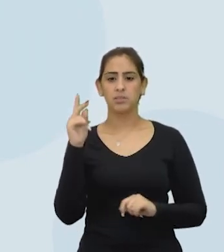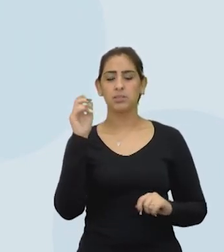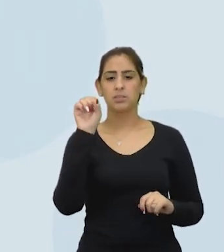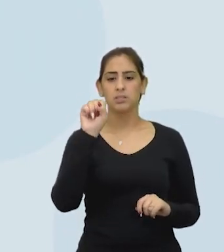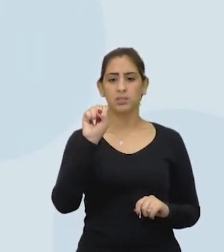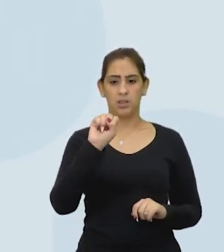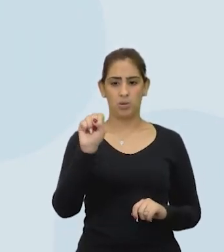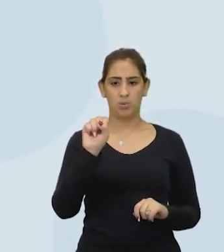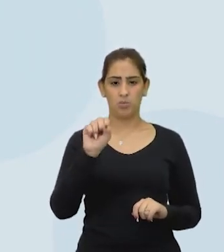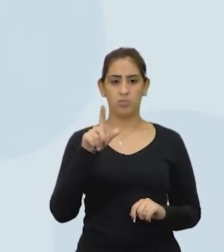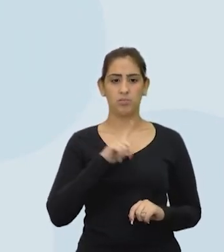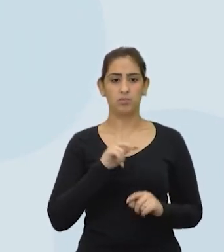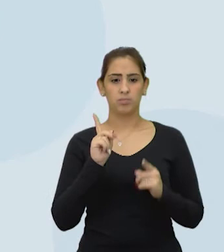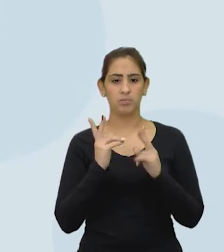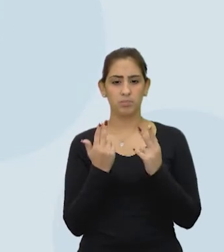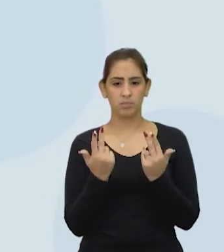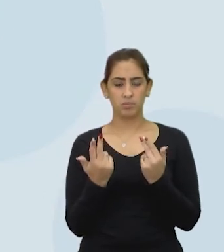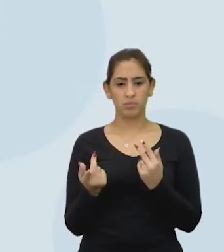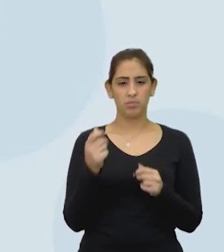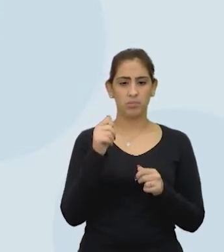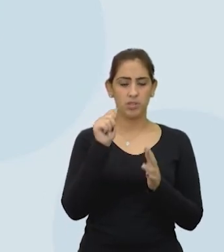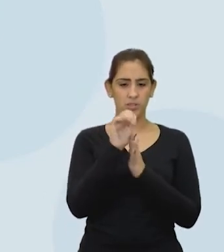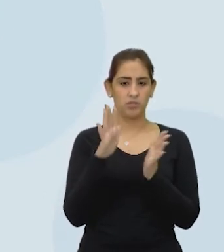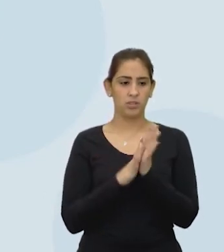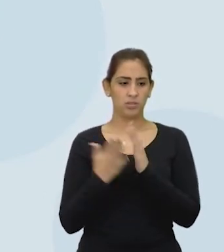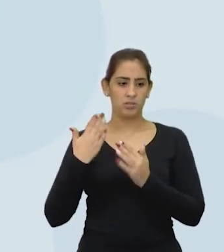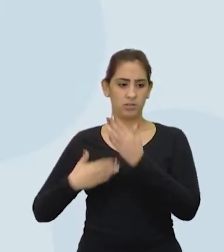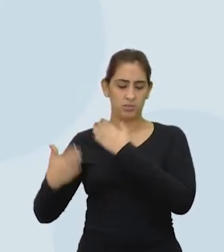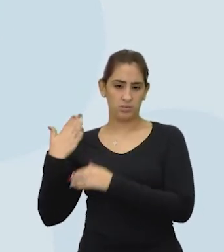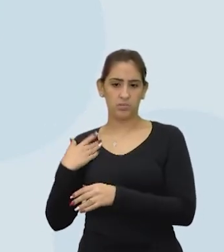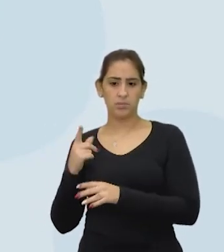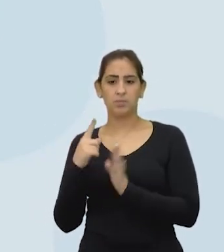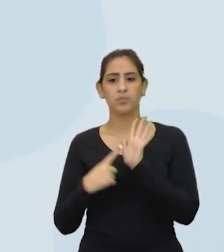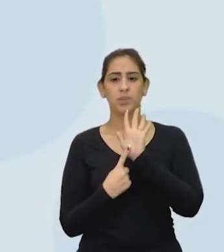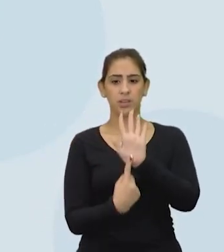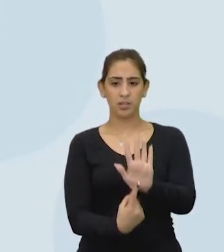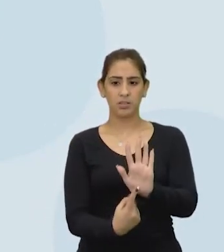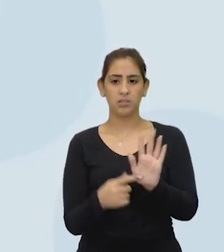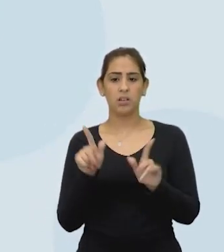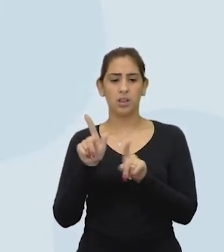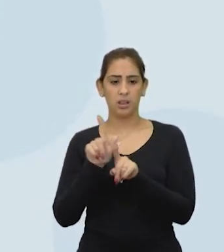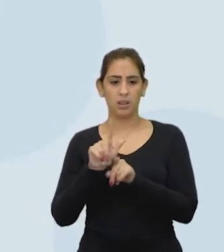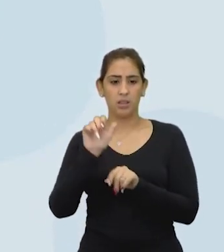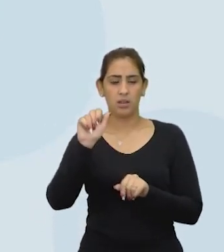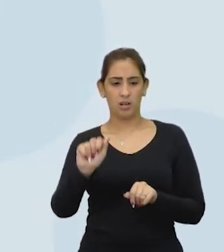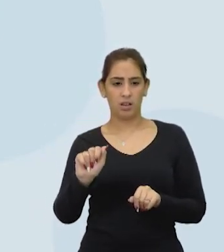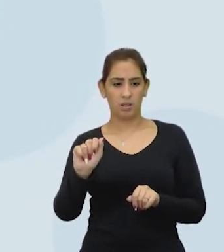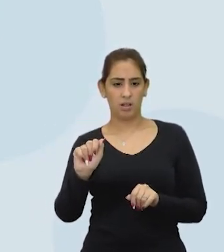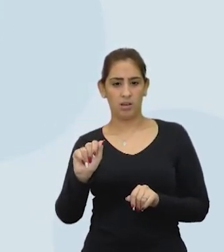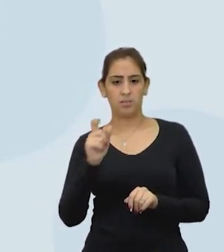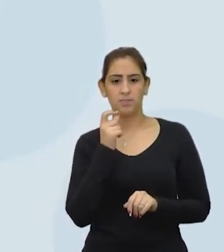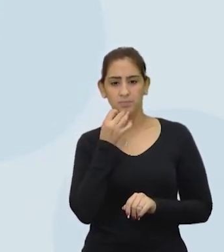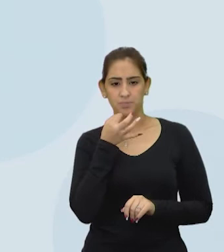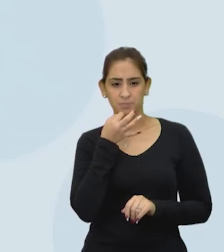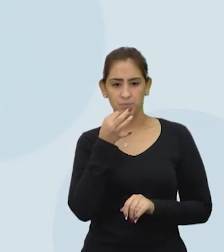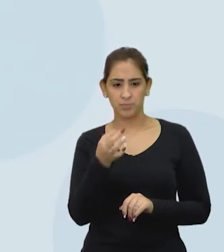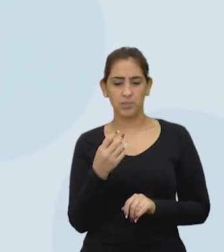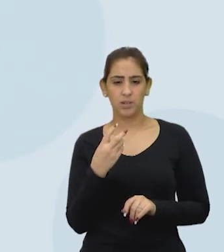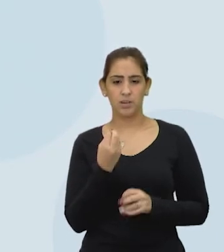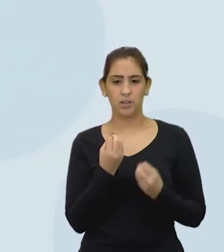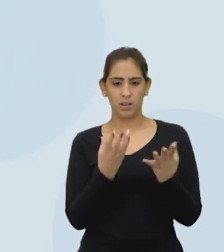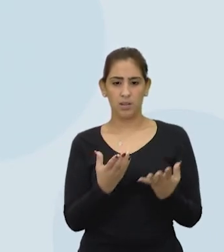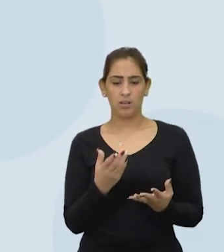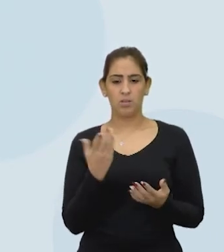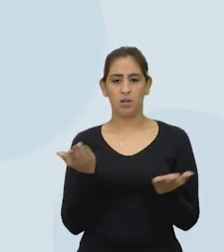da atividade anterior, que é a letra A, que a gente viu. Indica o sentido dado a ela, agora de acordo com o contexto em que você utilizará.